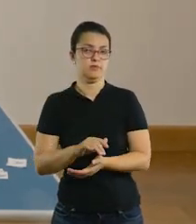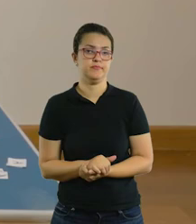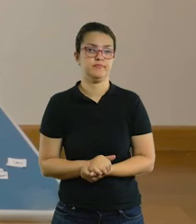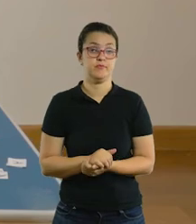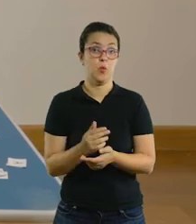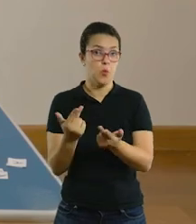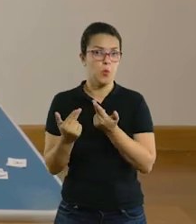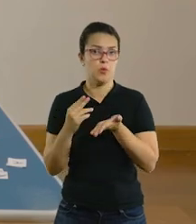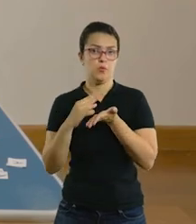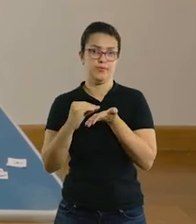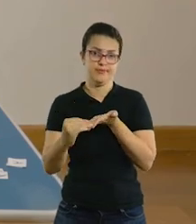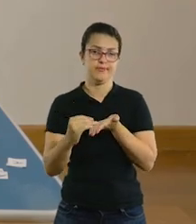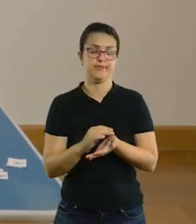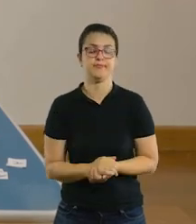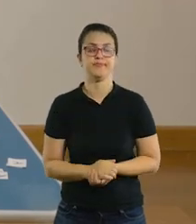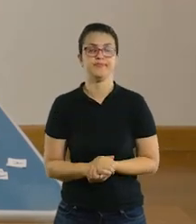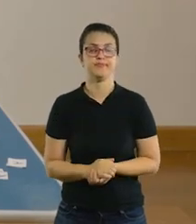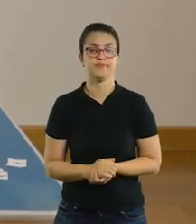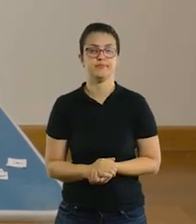depois, gente, vocês vão,